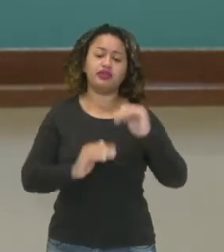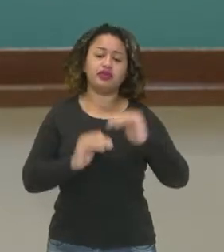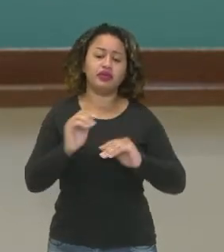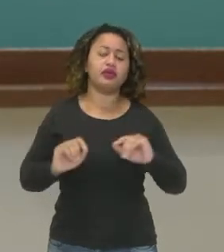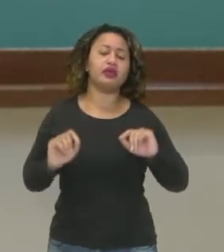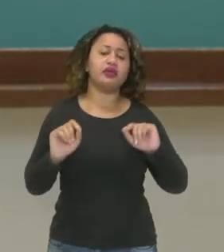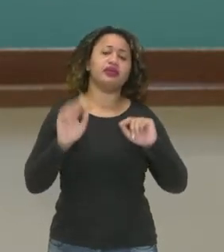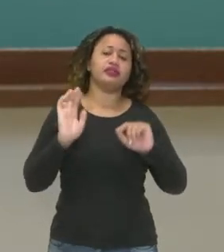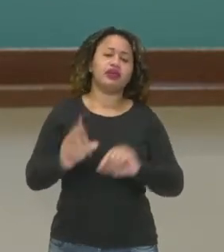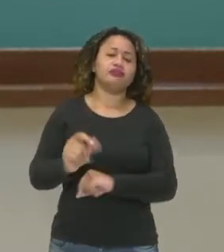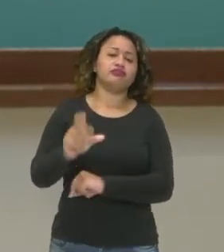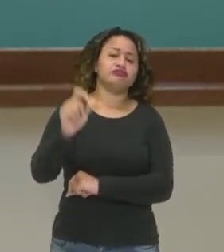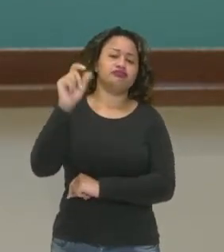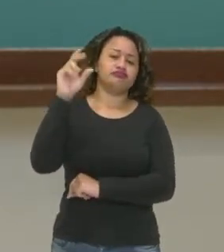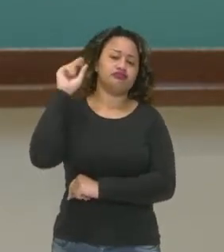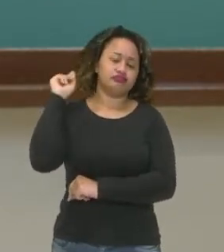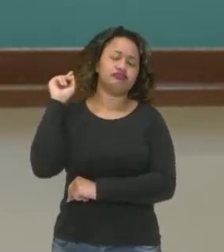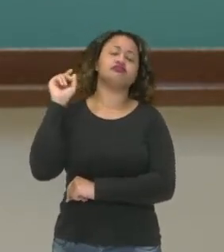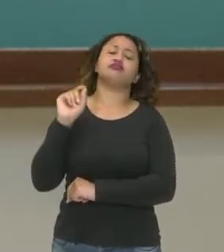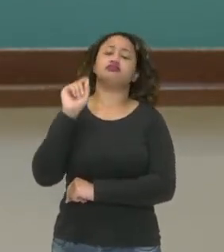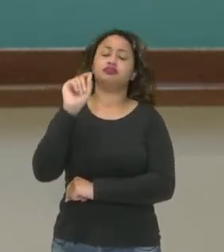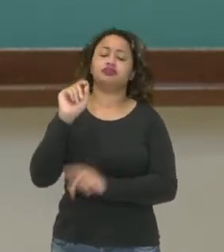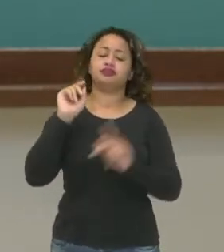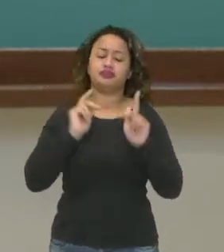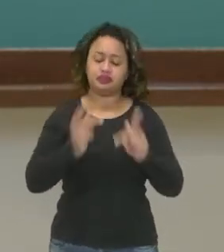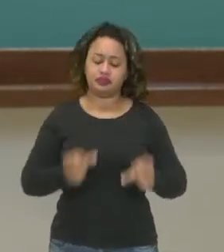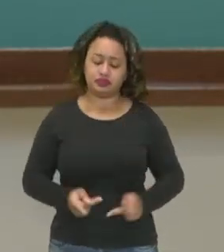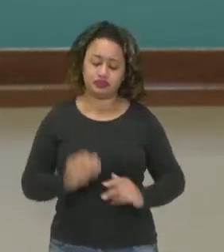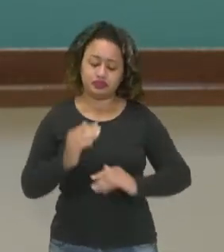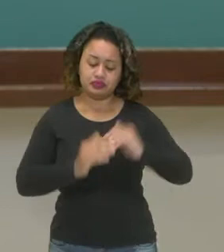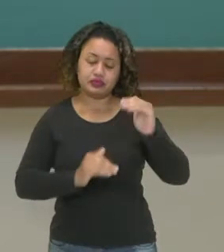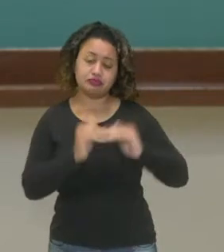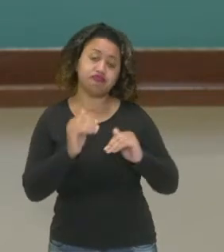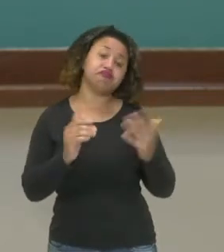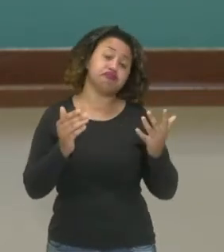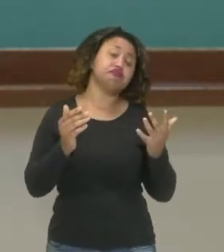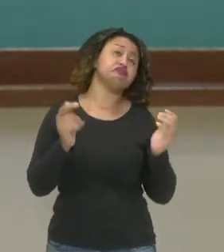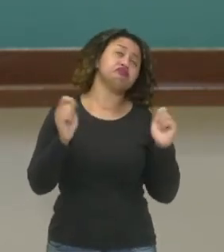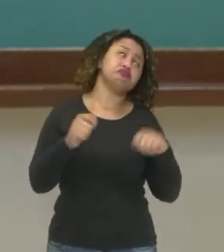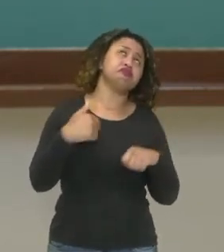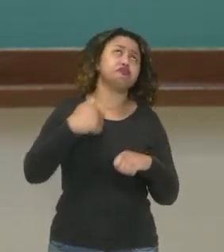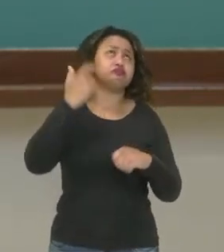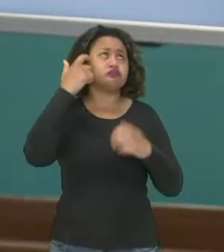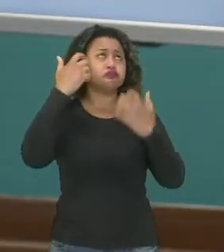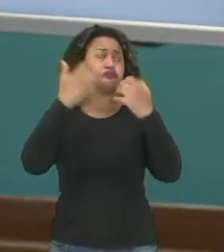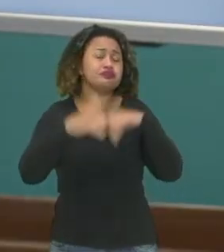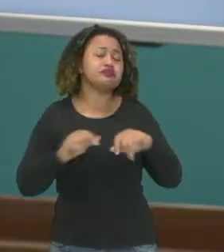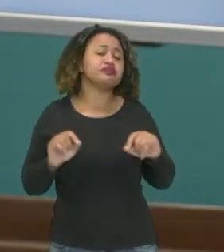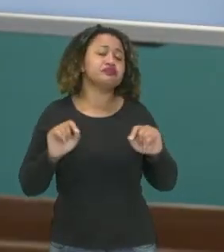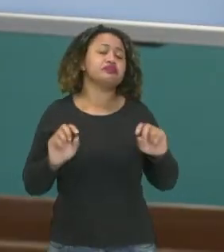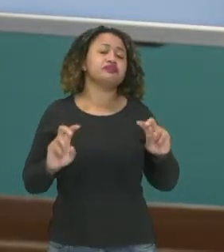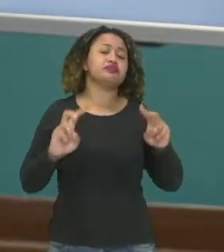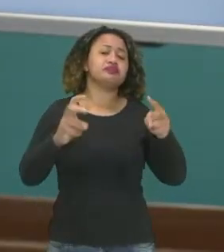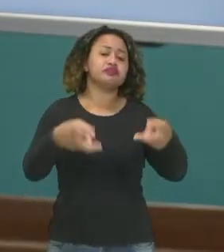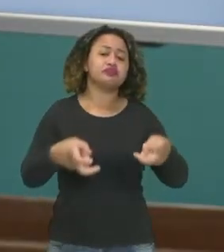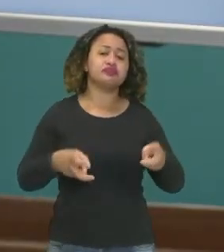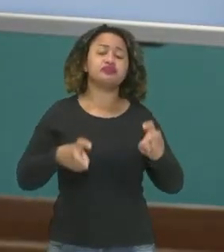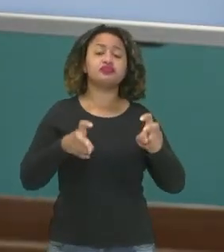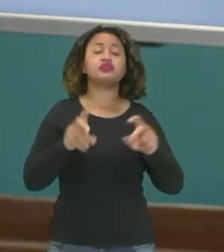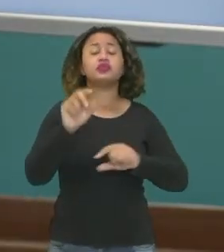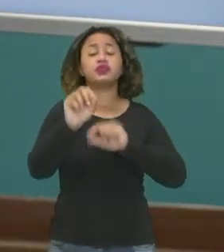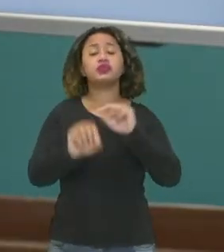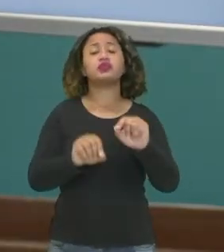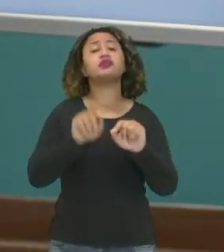muito antiga, né, que o ser humano pratica. A gente poderia até considerar que o extrativismo, ele